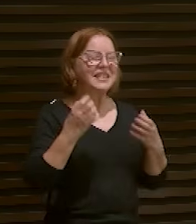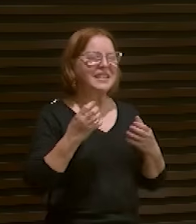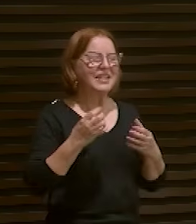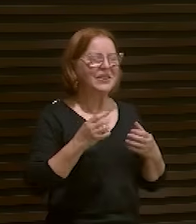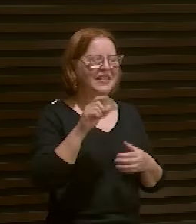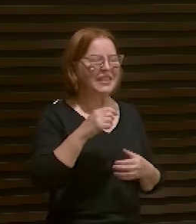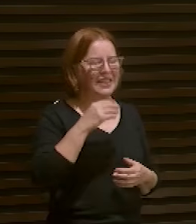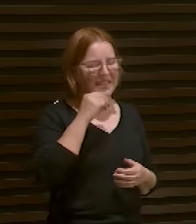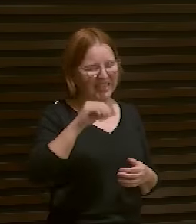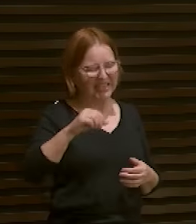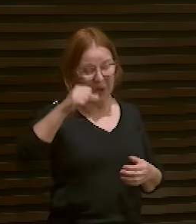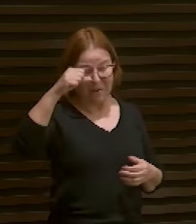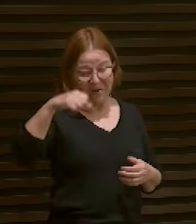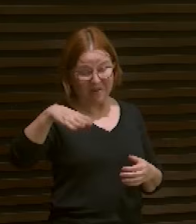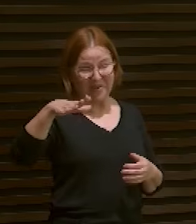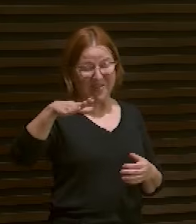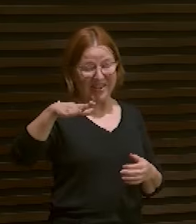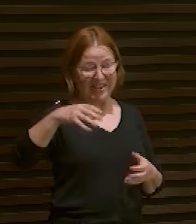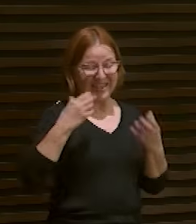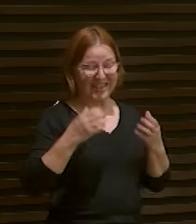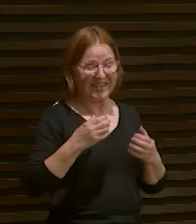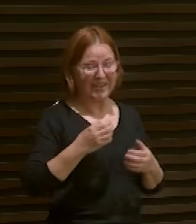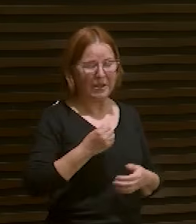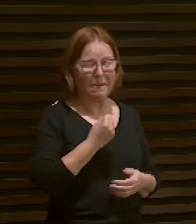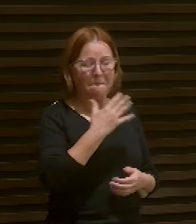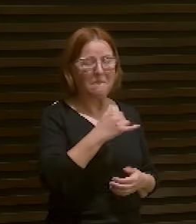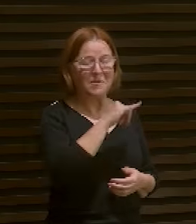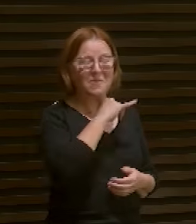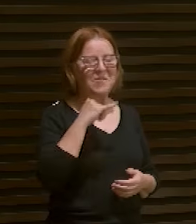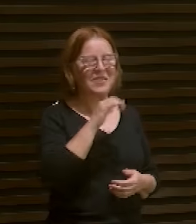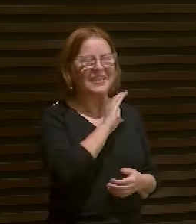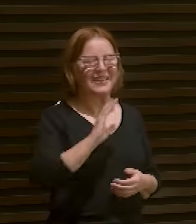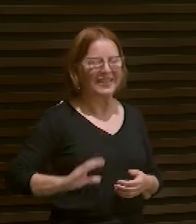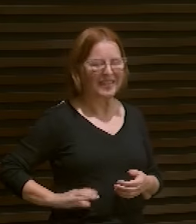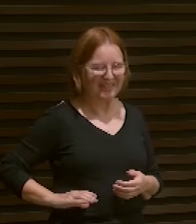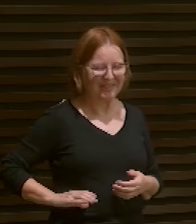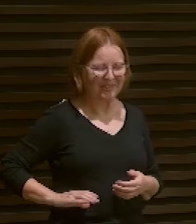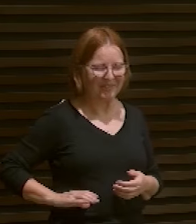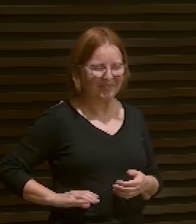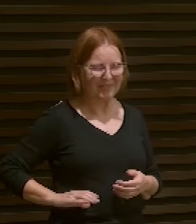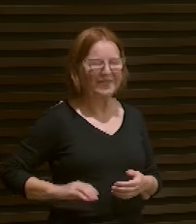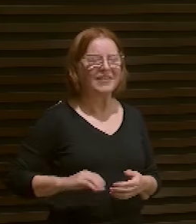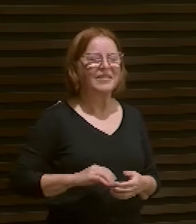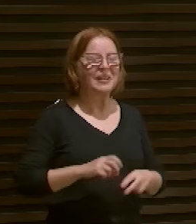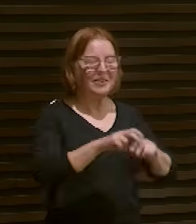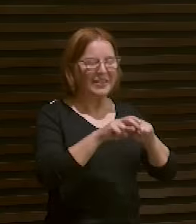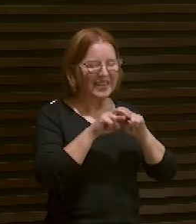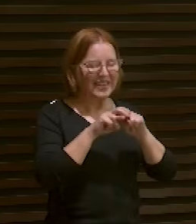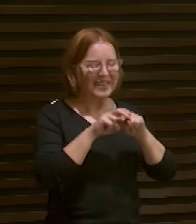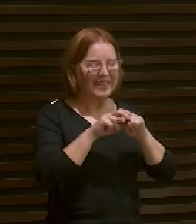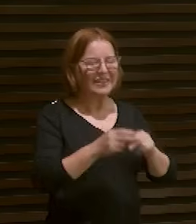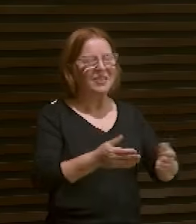sal, eu quero ser luz, eu quero ser o bom perfume de Cristo por onde passar. Por isso, Pai,